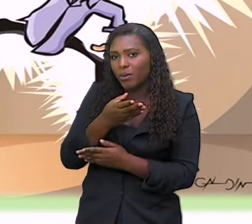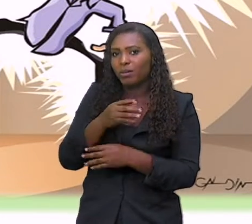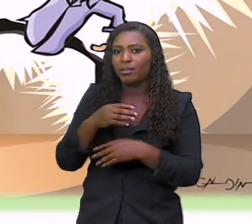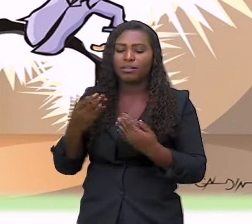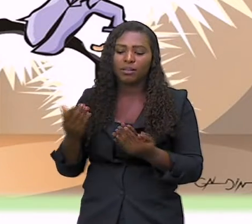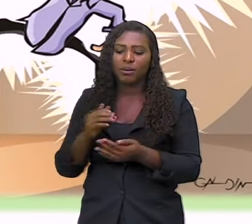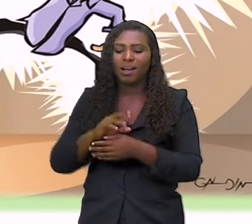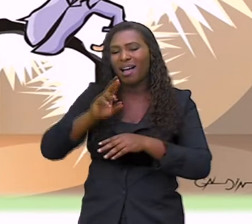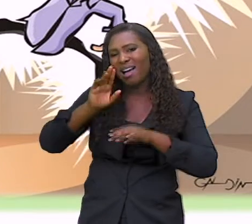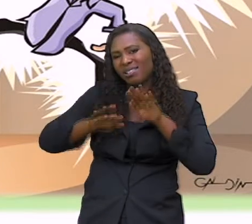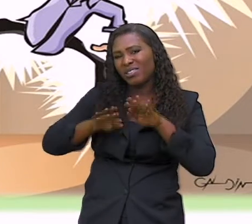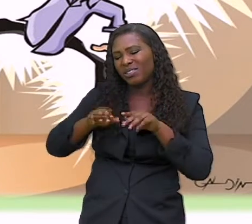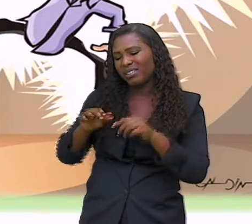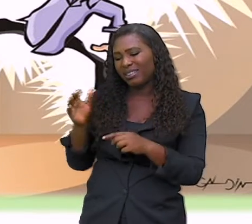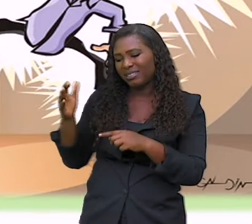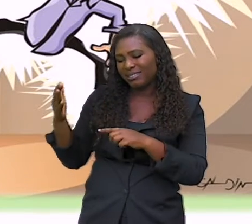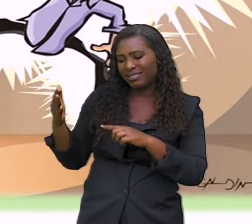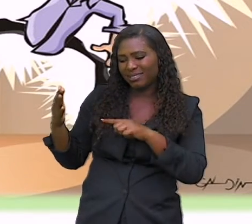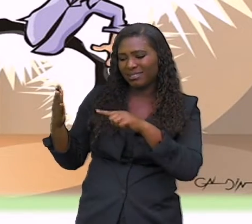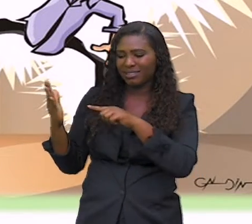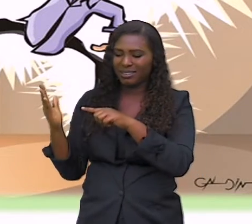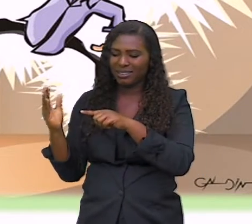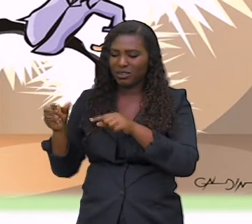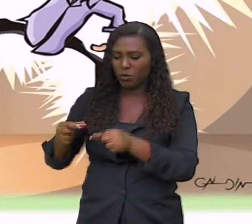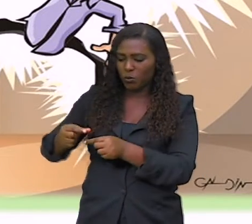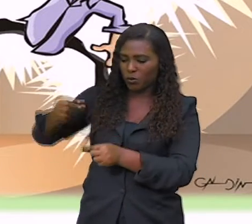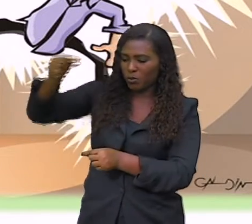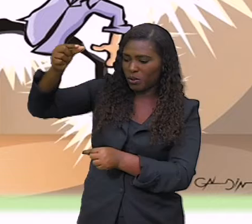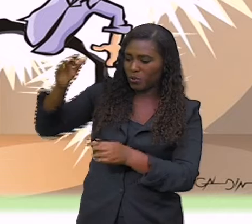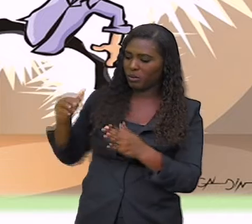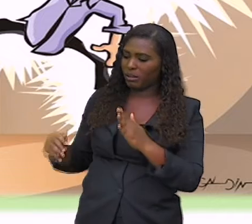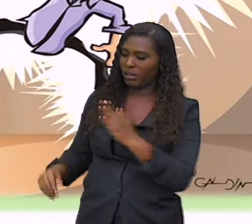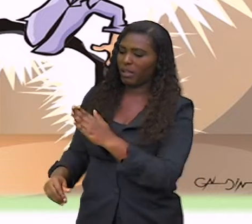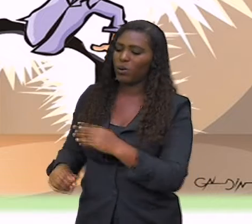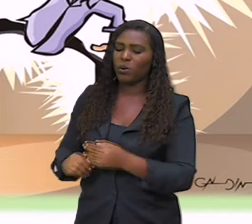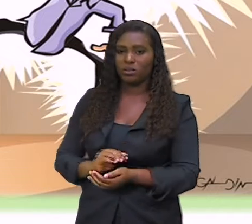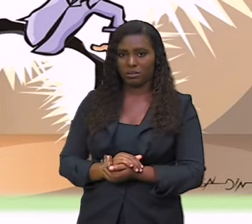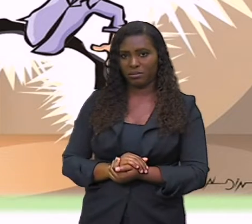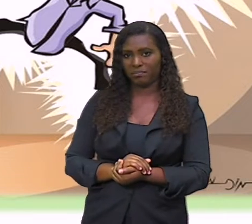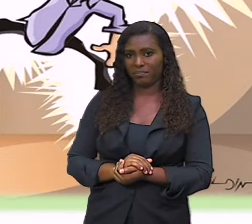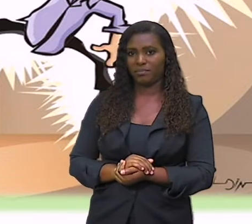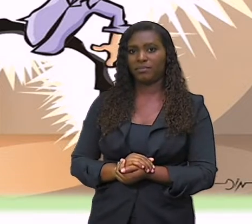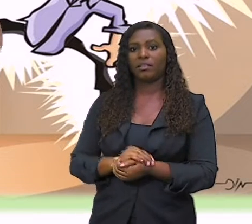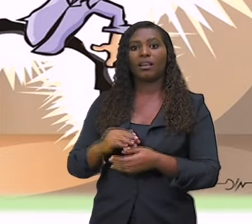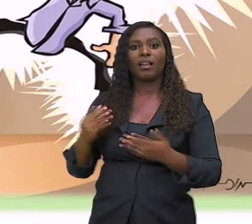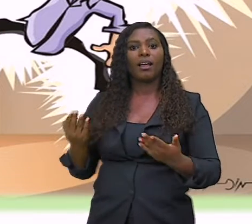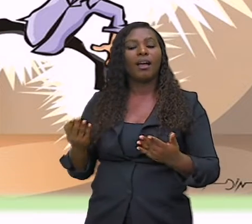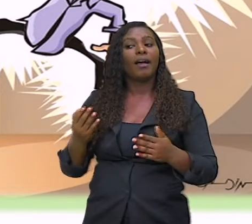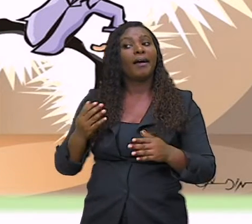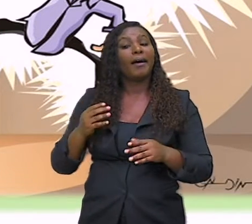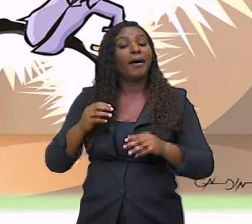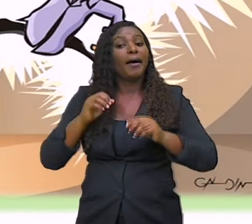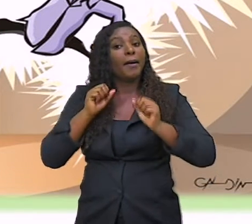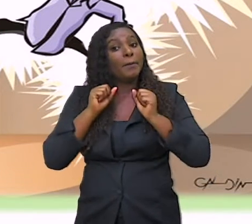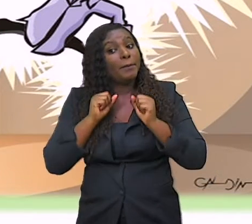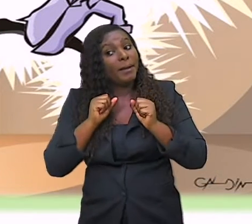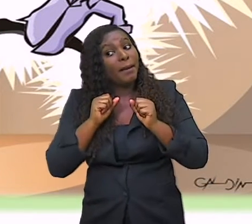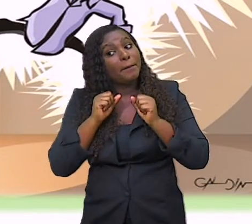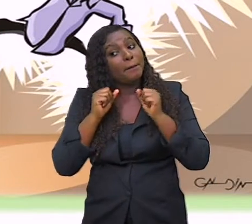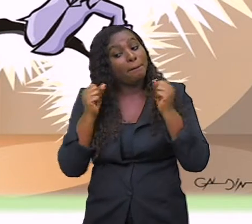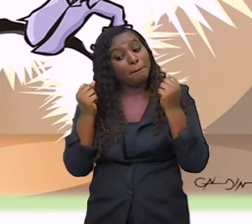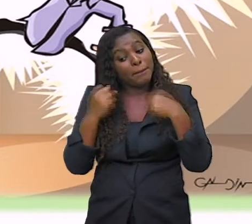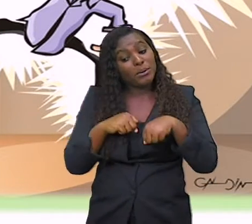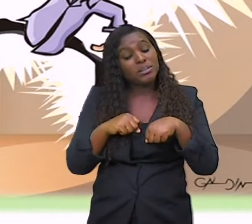carapaça. E aí? Ela poderá então te dar um choque ao você tocar